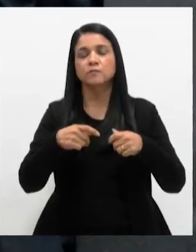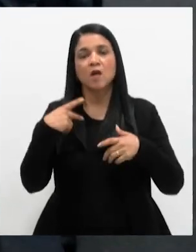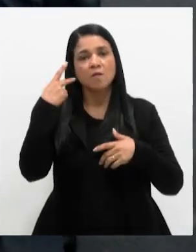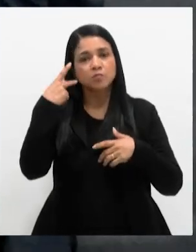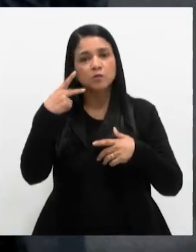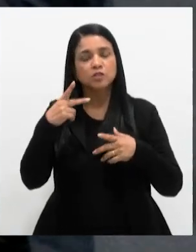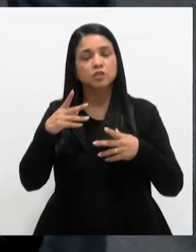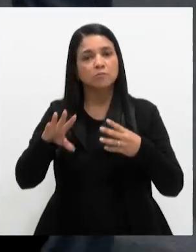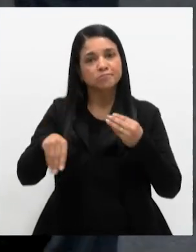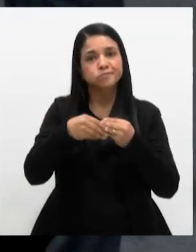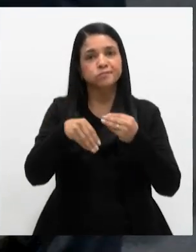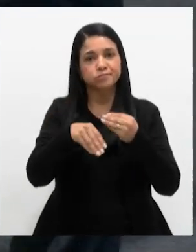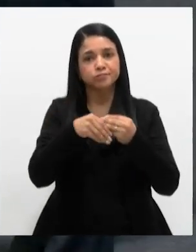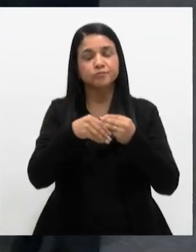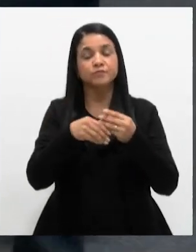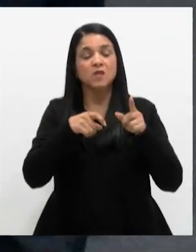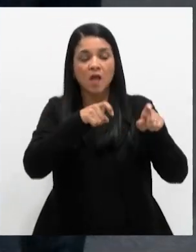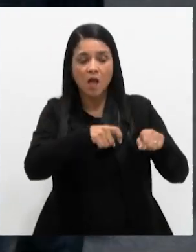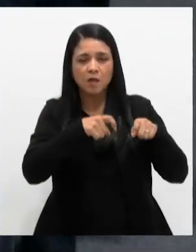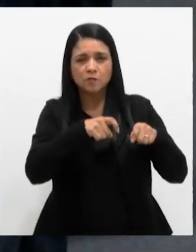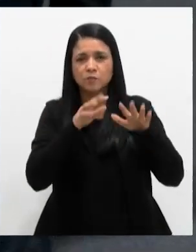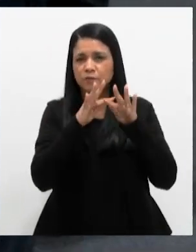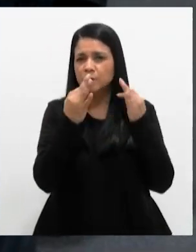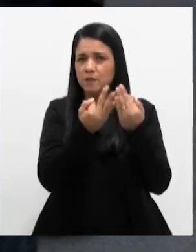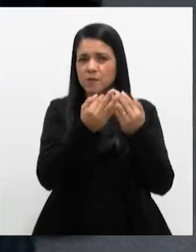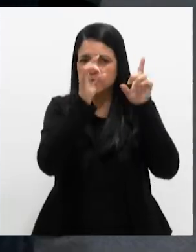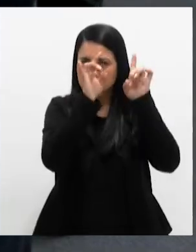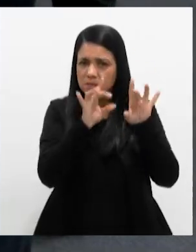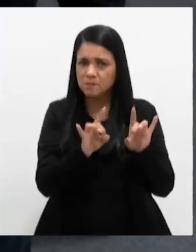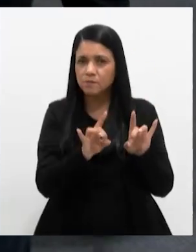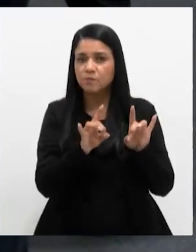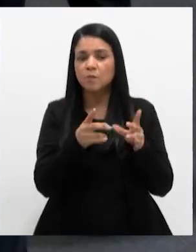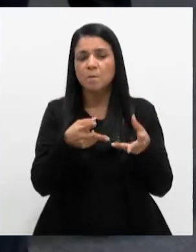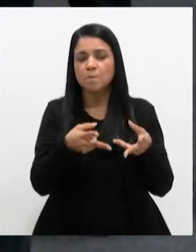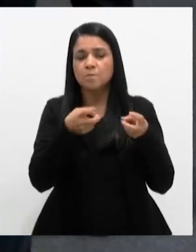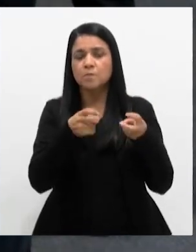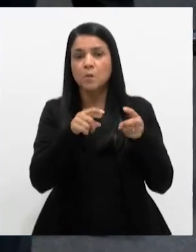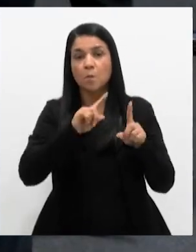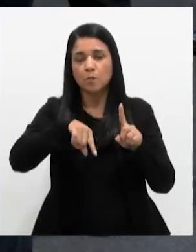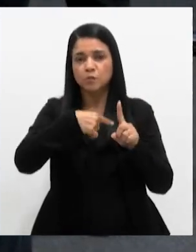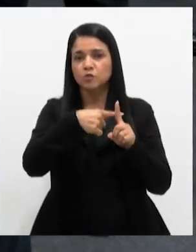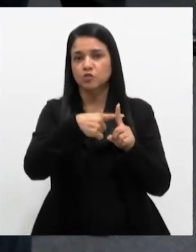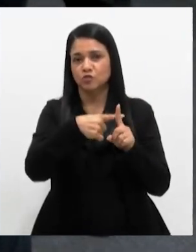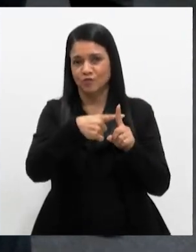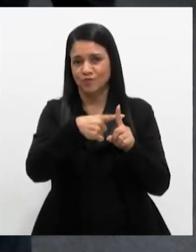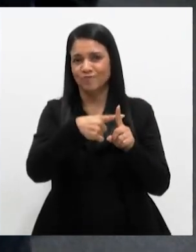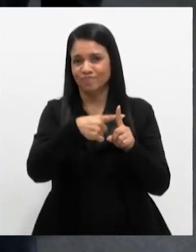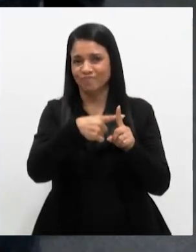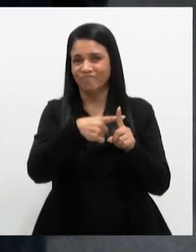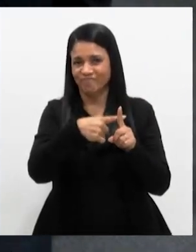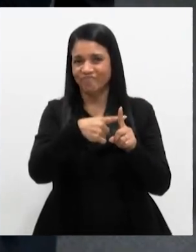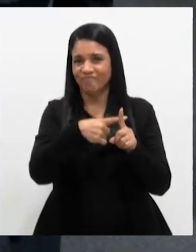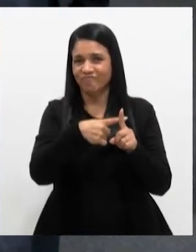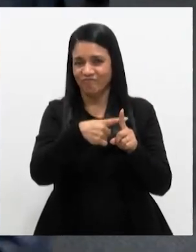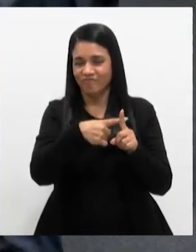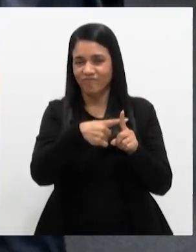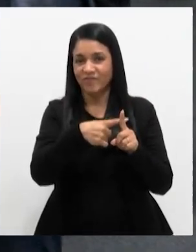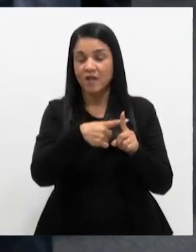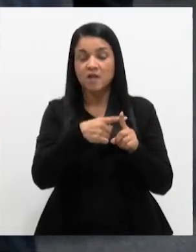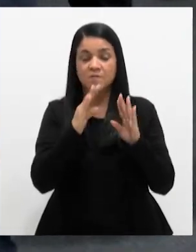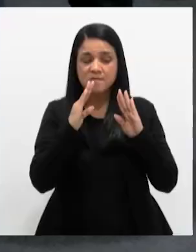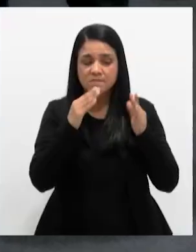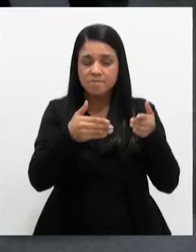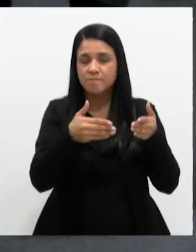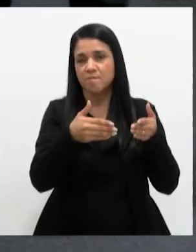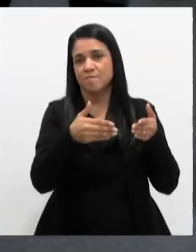A agricultura familiar, em especial, a gente vê como positivo você ter uma secretaria voltada para